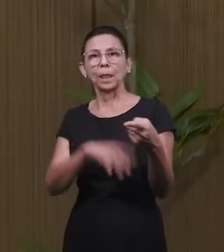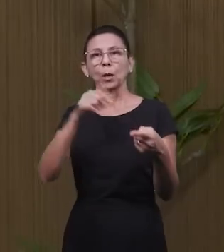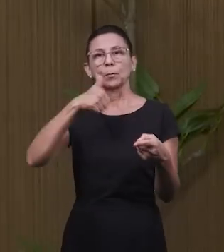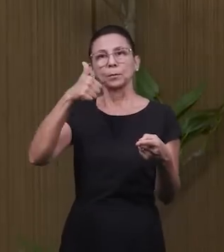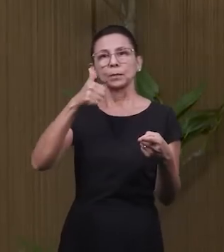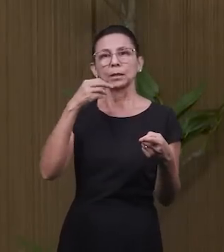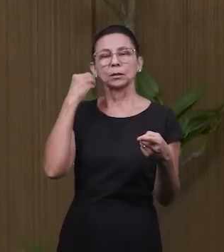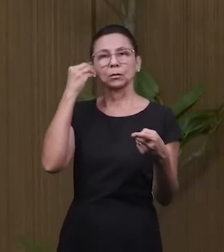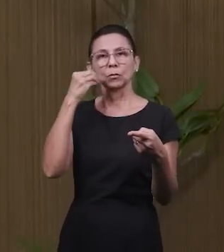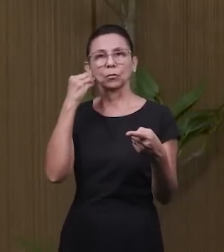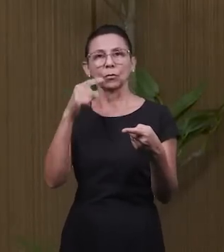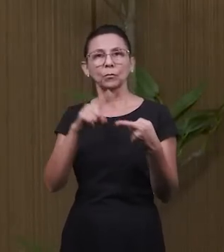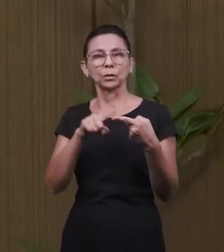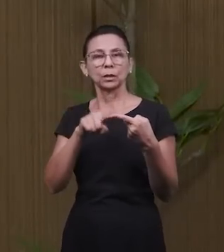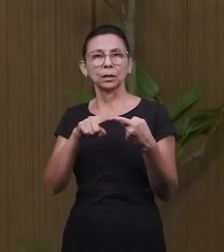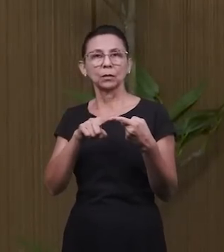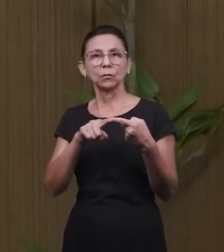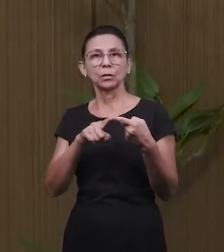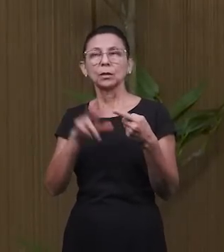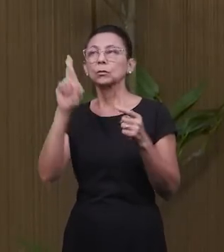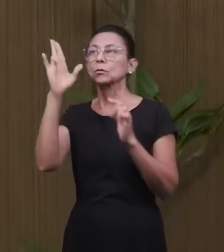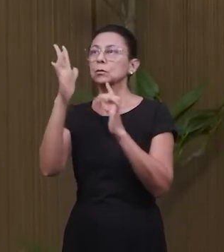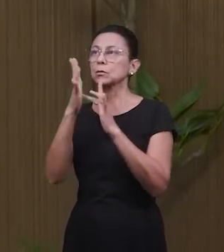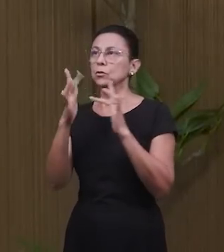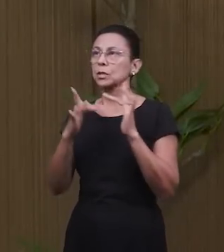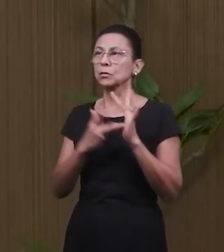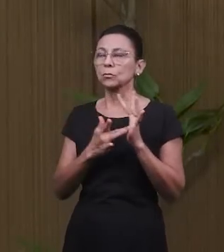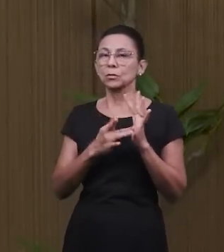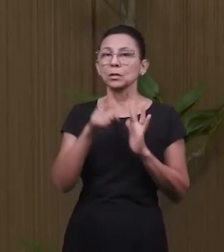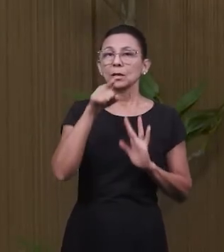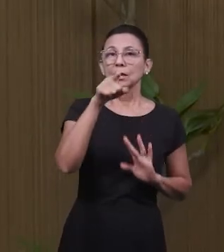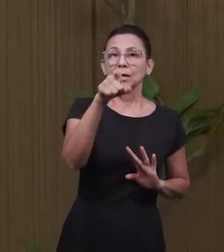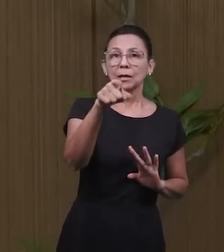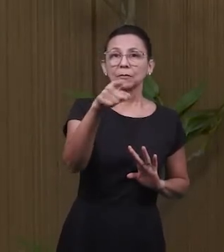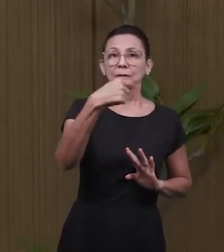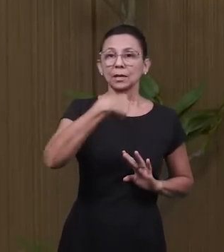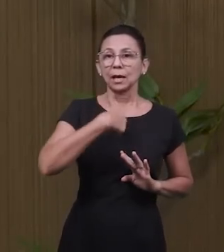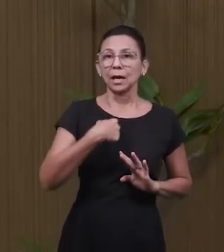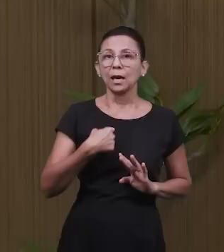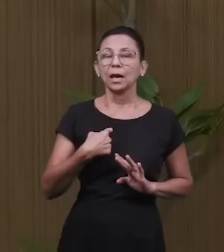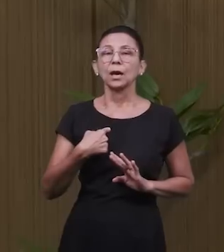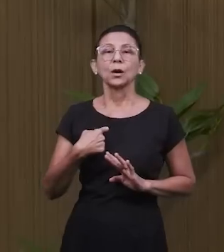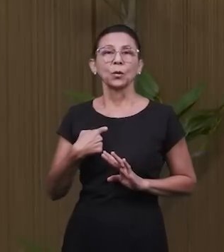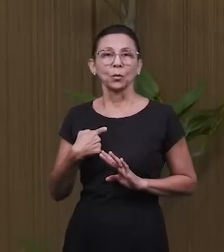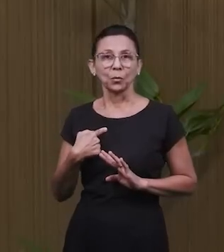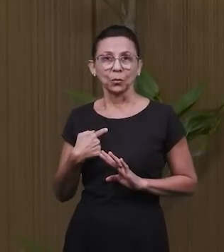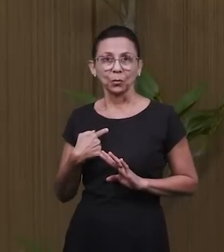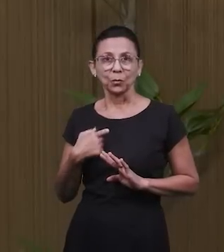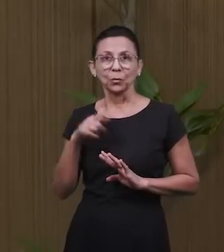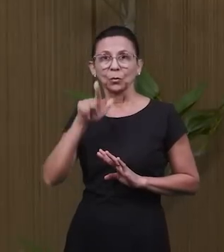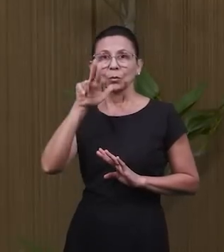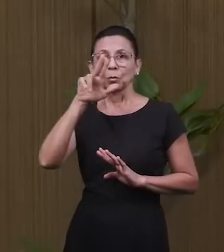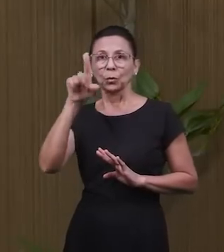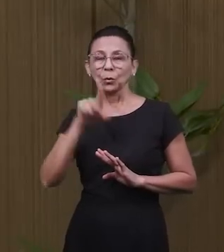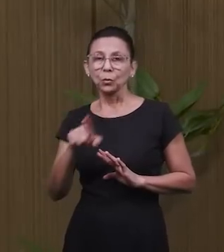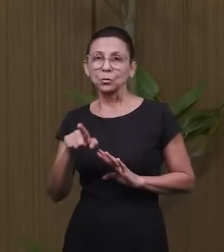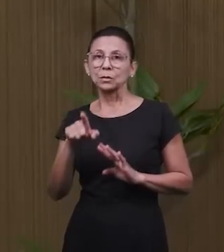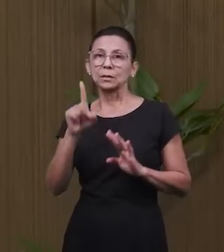Quando eu ando na luz e você, meu irmão, anda na luz, nós estamos andando na mesma